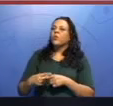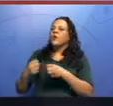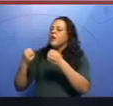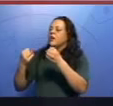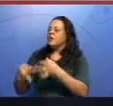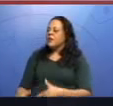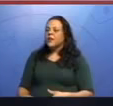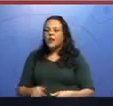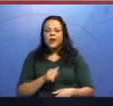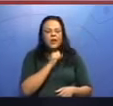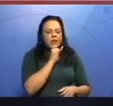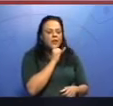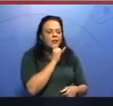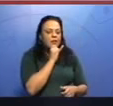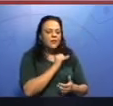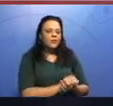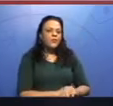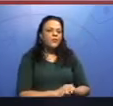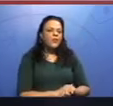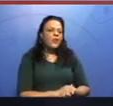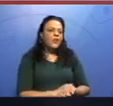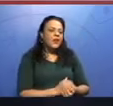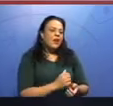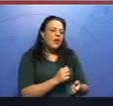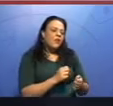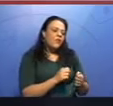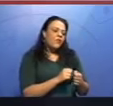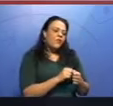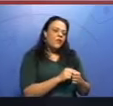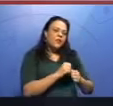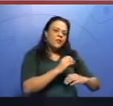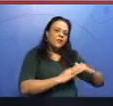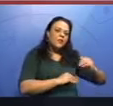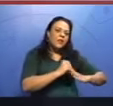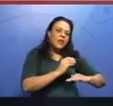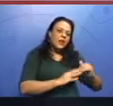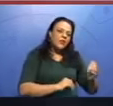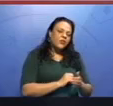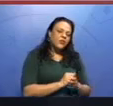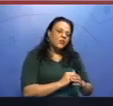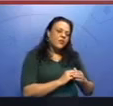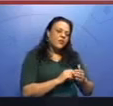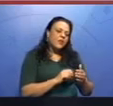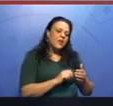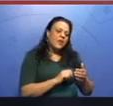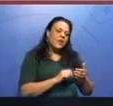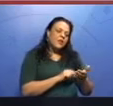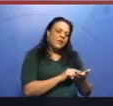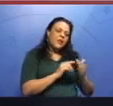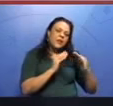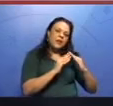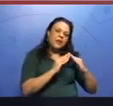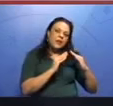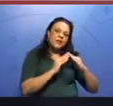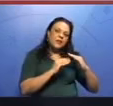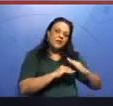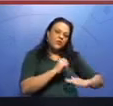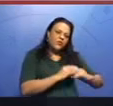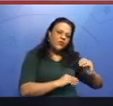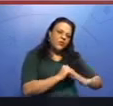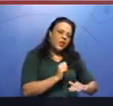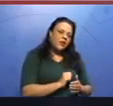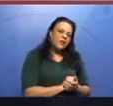casa diariamente, pois ou porque só a frequência às aulas não basta. A